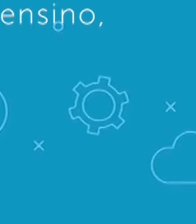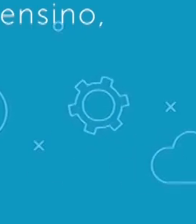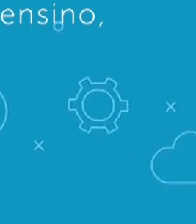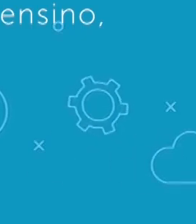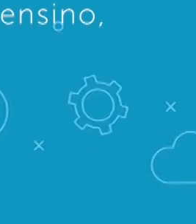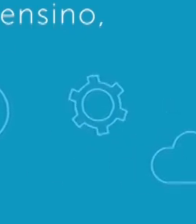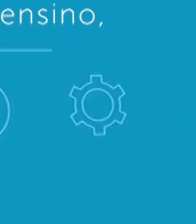Tchau,